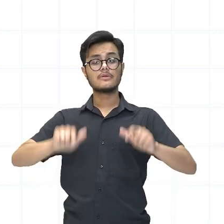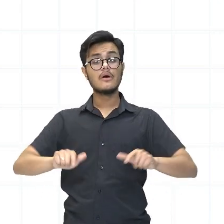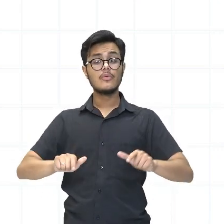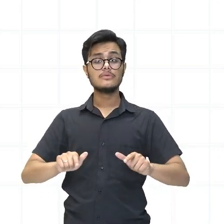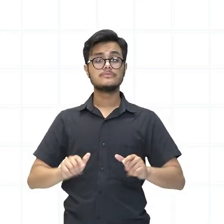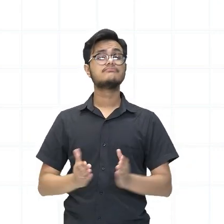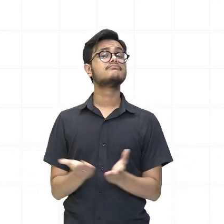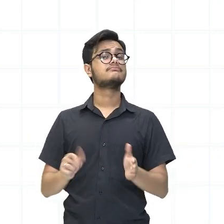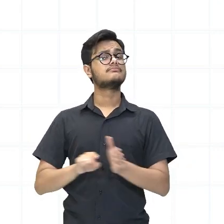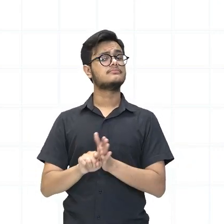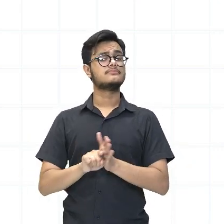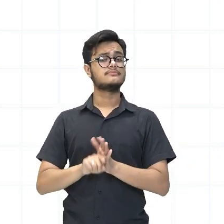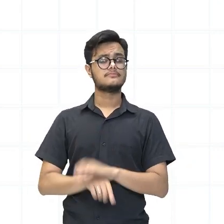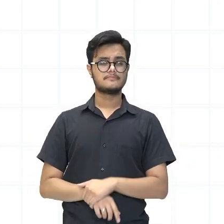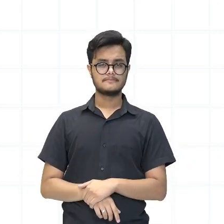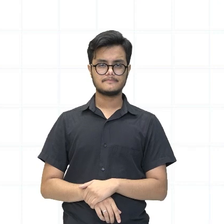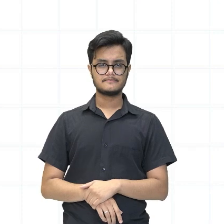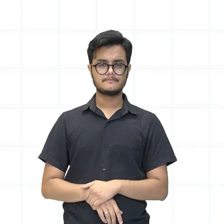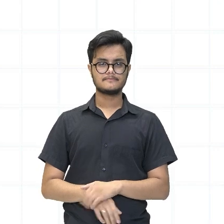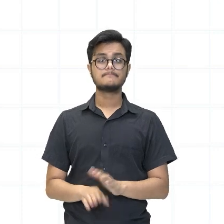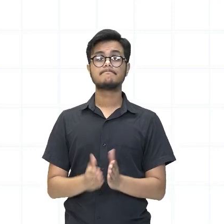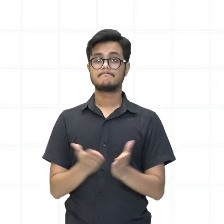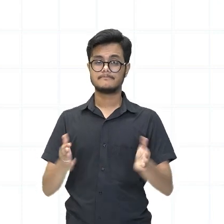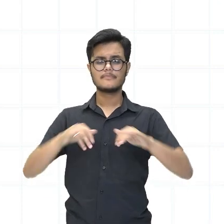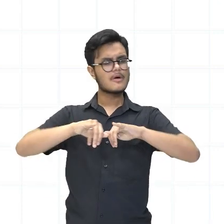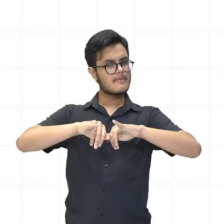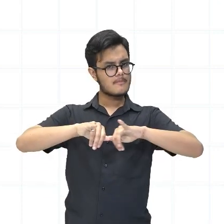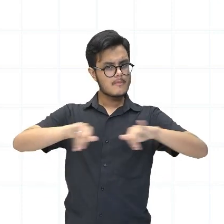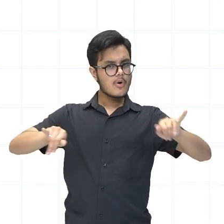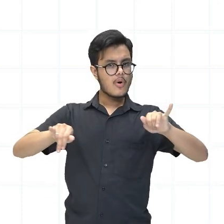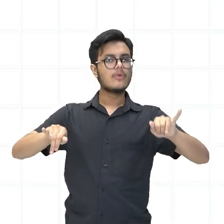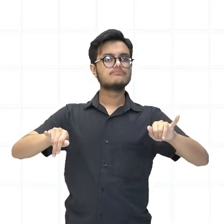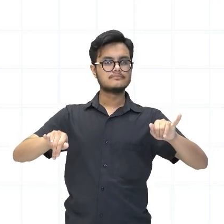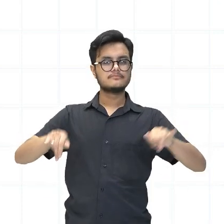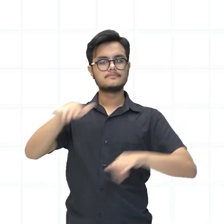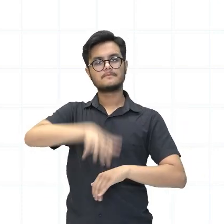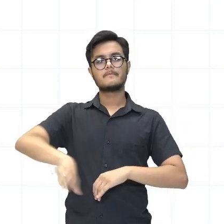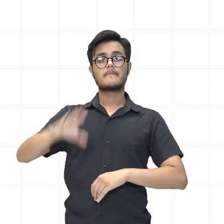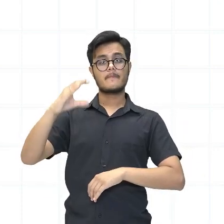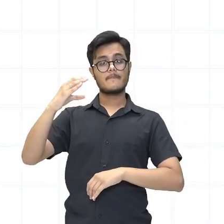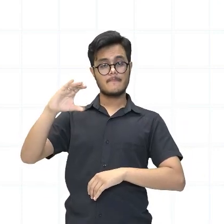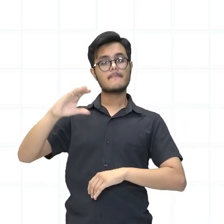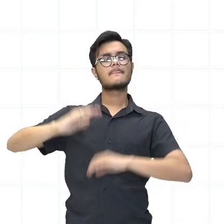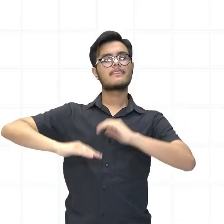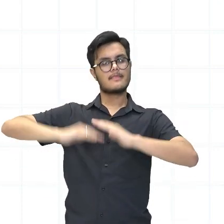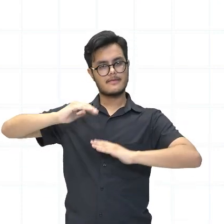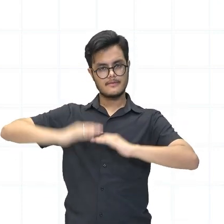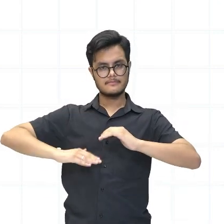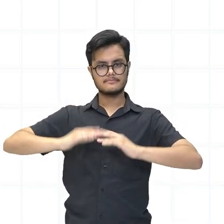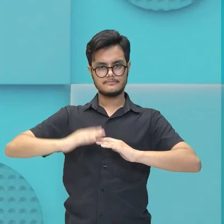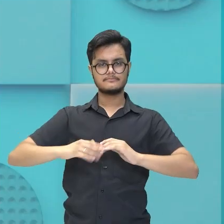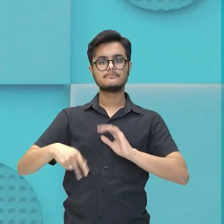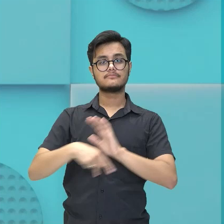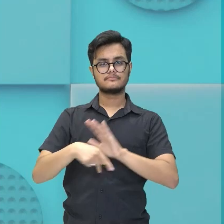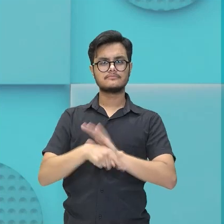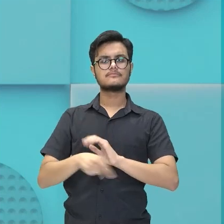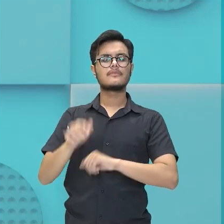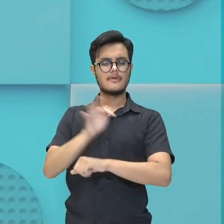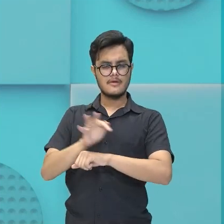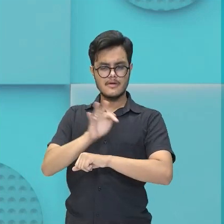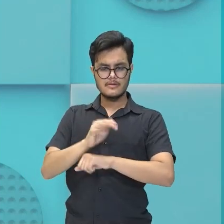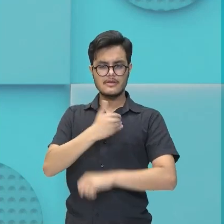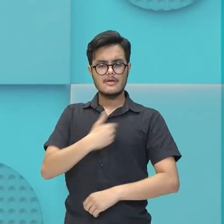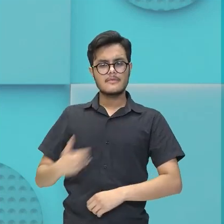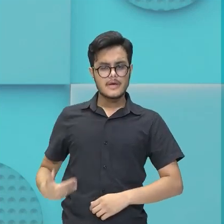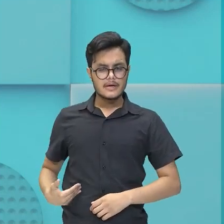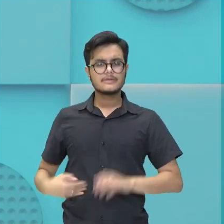que, por ser publicado em um local que é de produção de conhecimento, em uma universidade pública, percebe que as